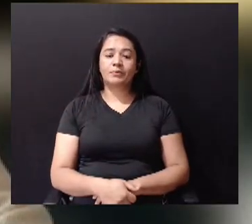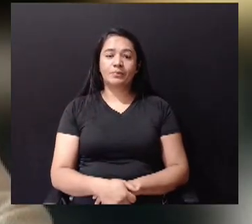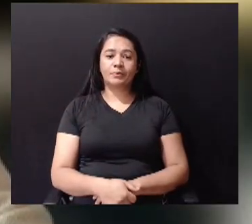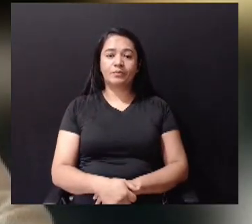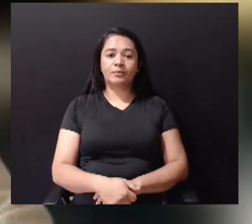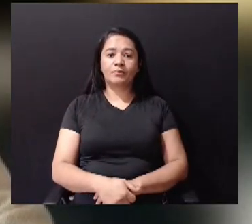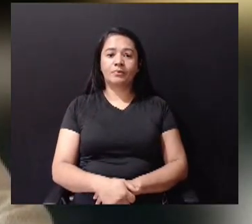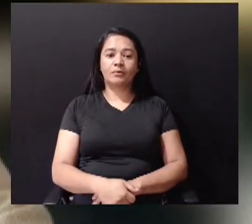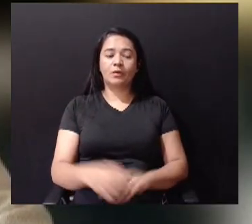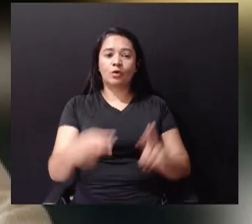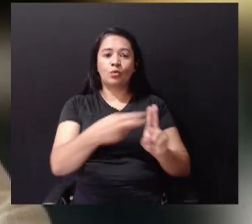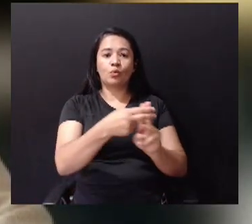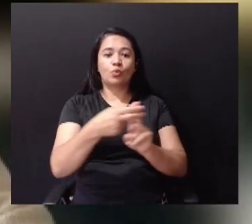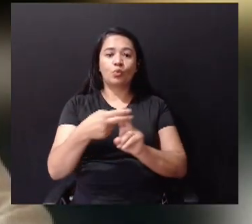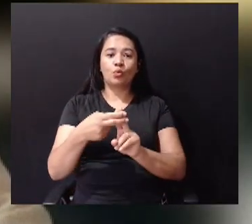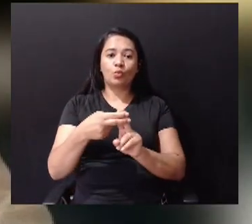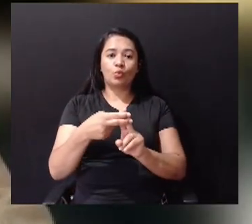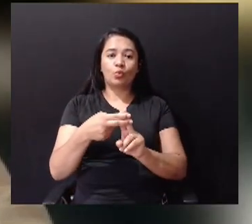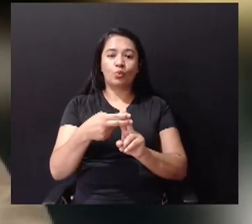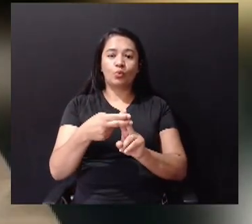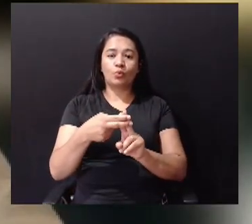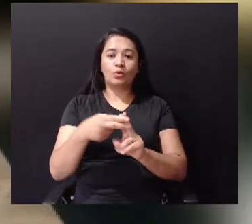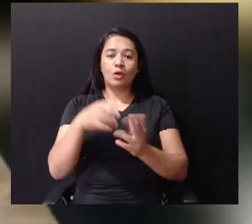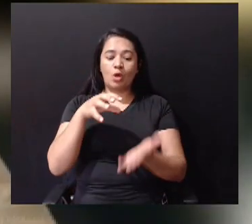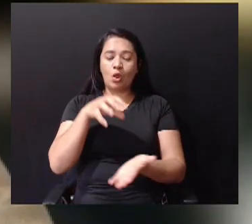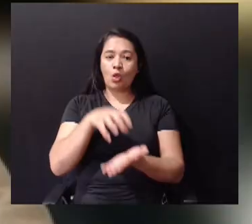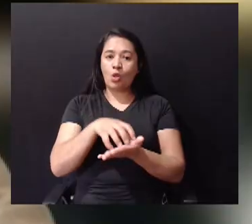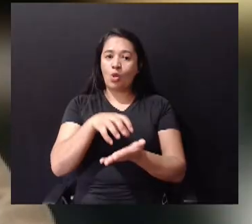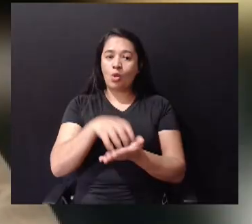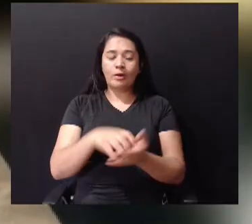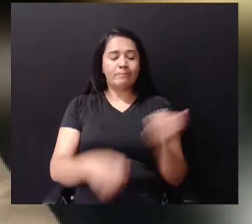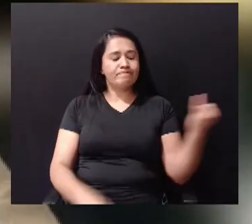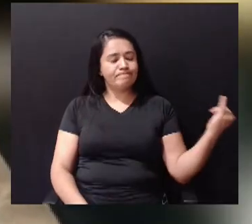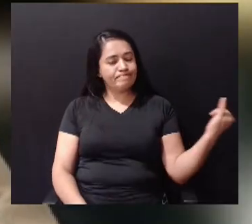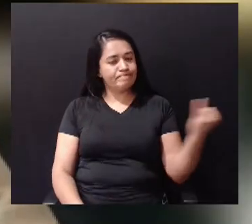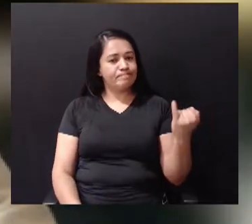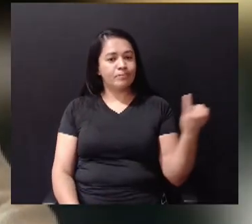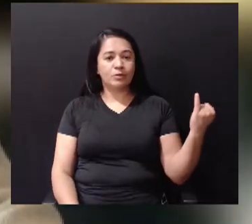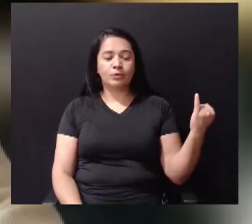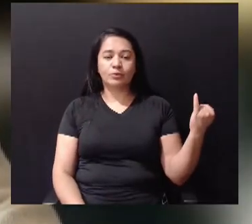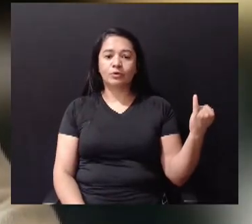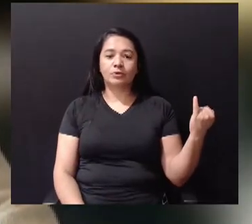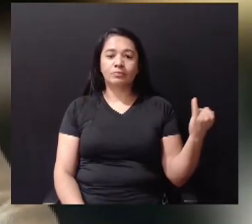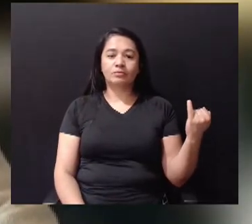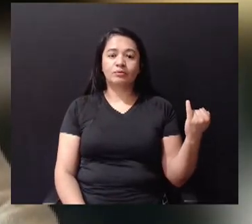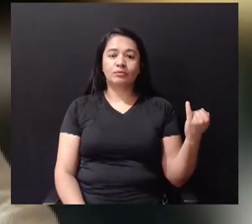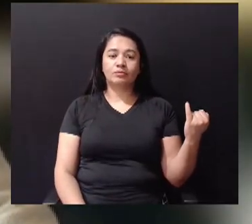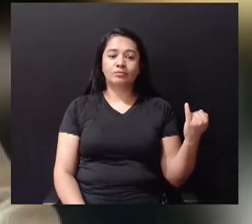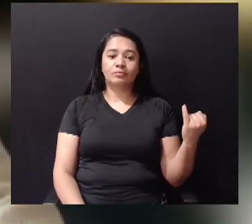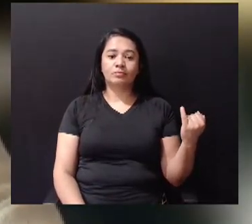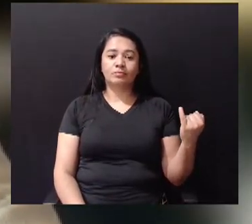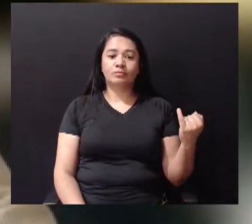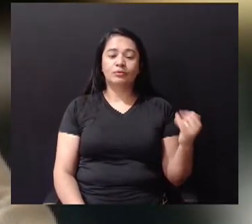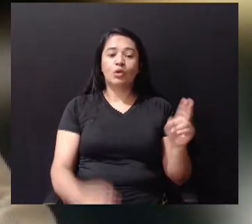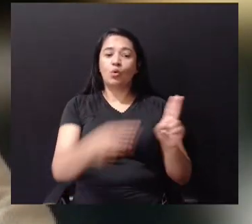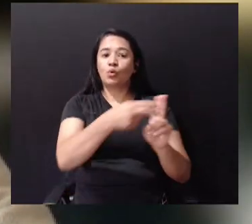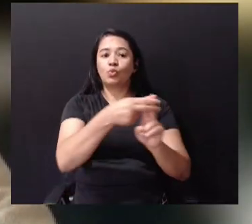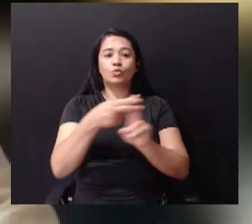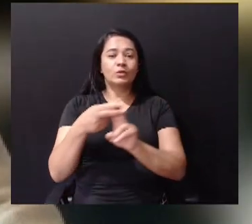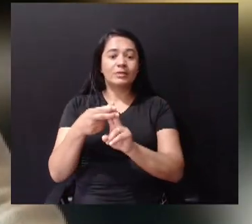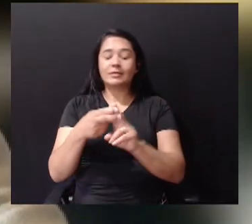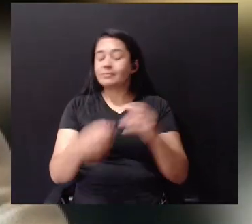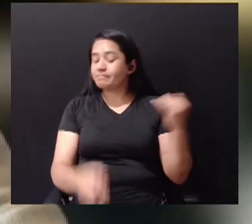local importante, o SUS, não, o sistema SUS, Sistema Único de Saúde, ele é extremamente